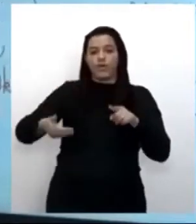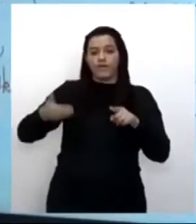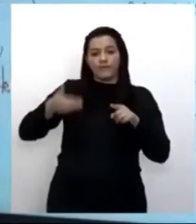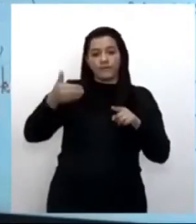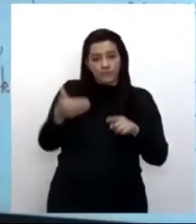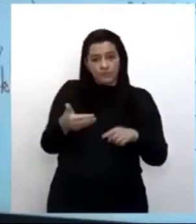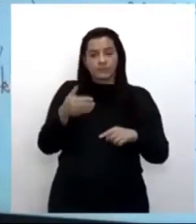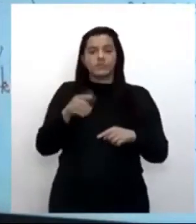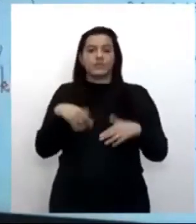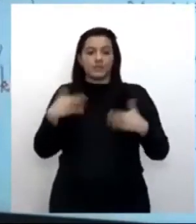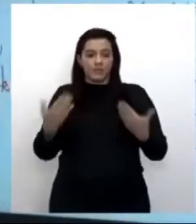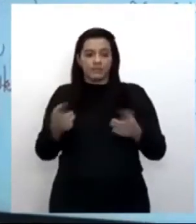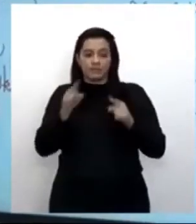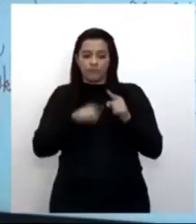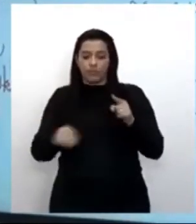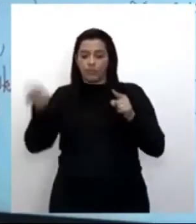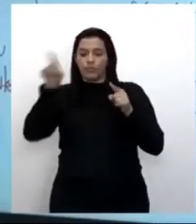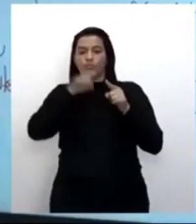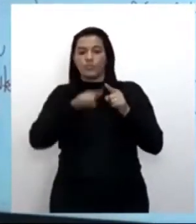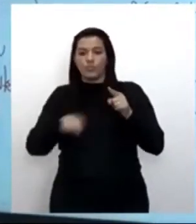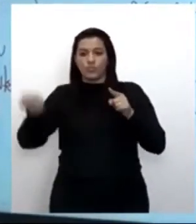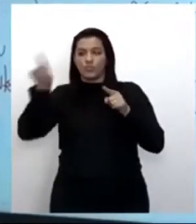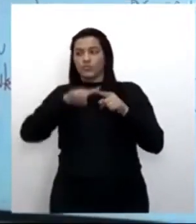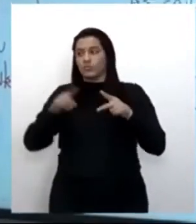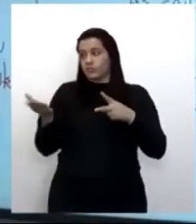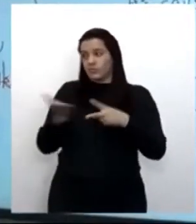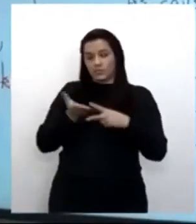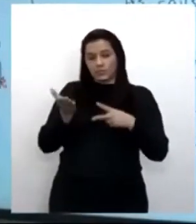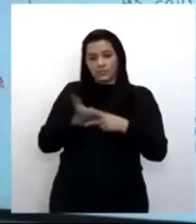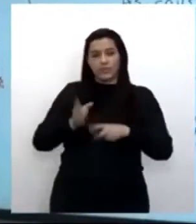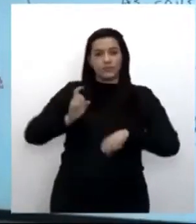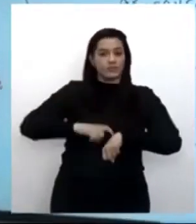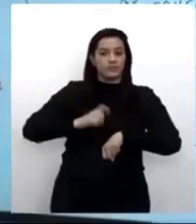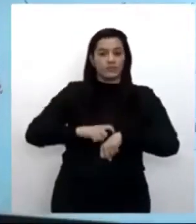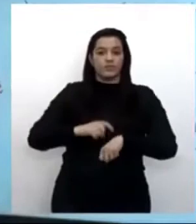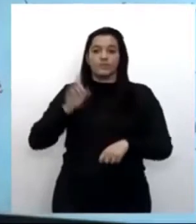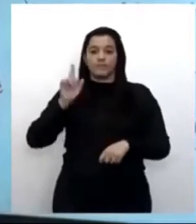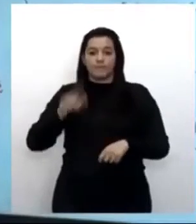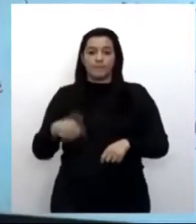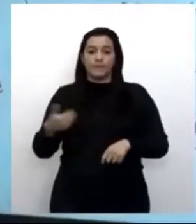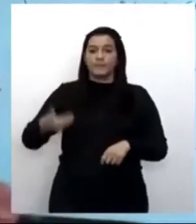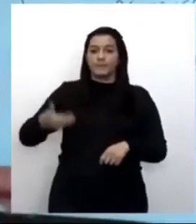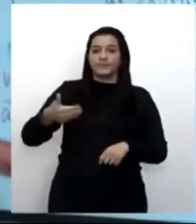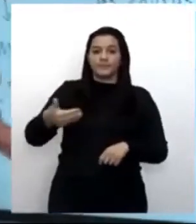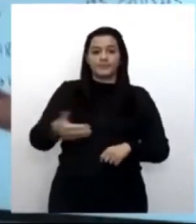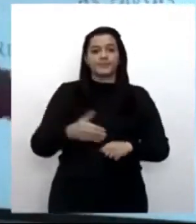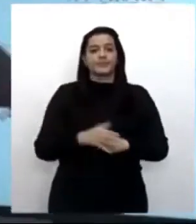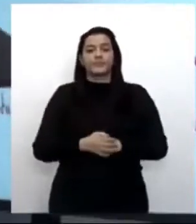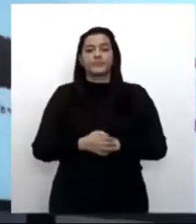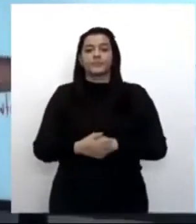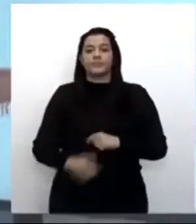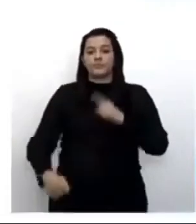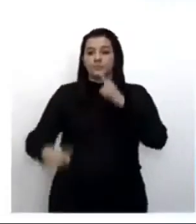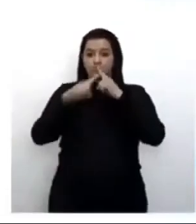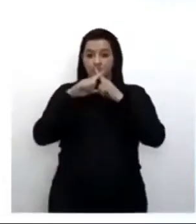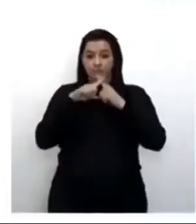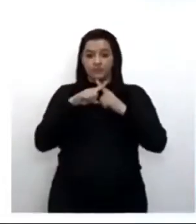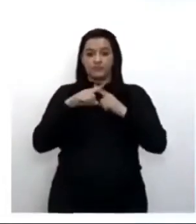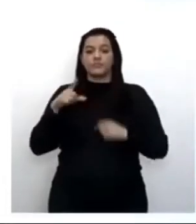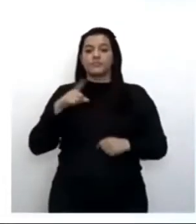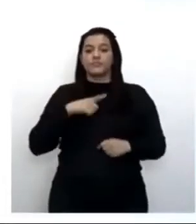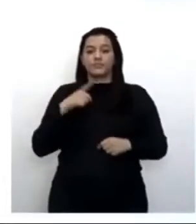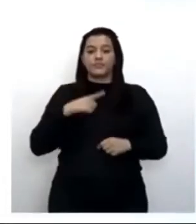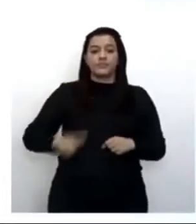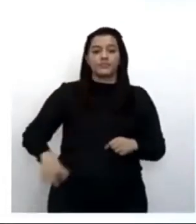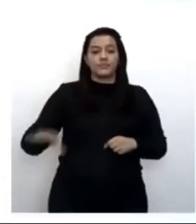Número de oscilações pelo intervalo de tempo, tá? Essa é a frequência. Se pegar a frequência aí e multiplicar, né? Por